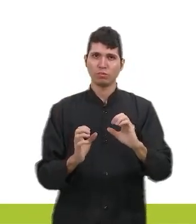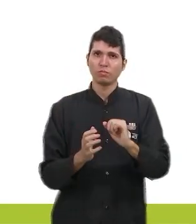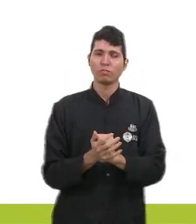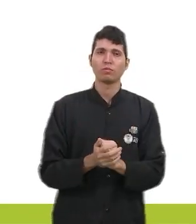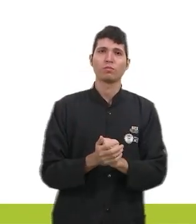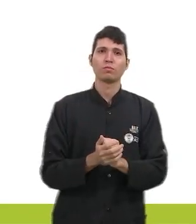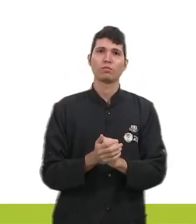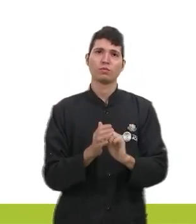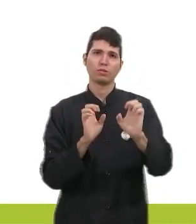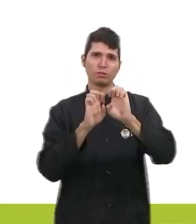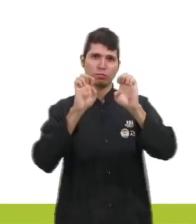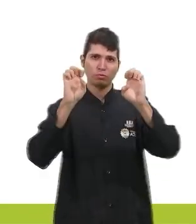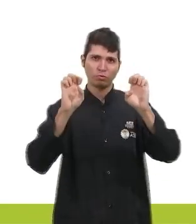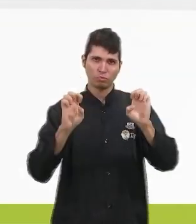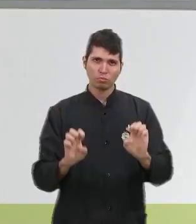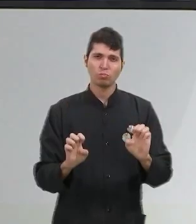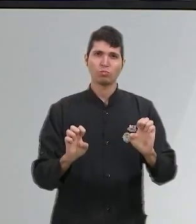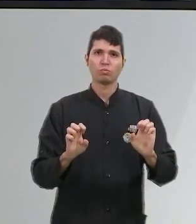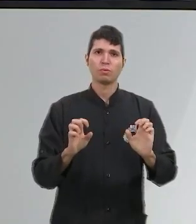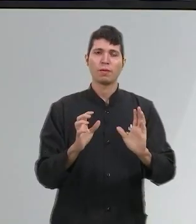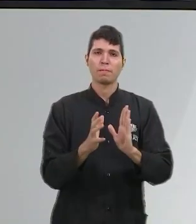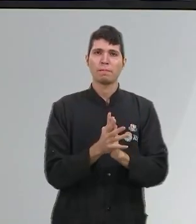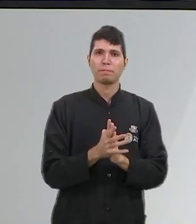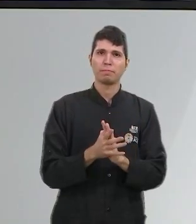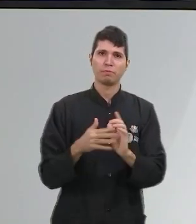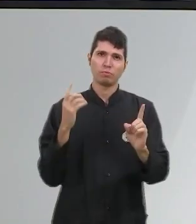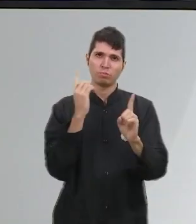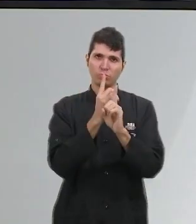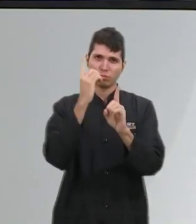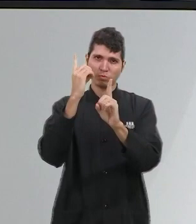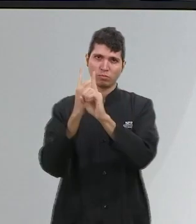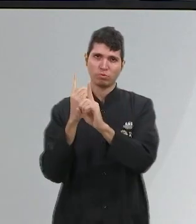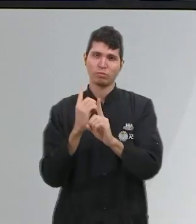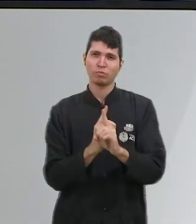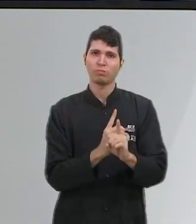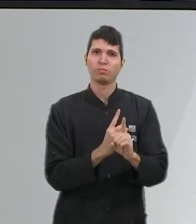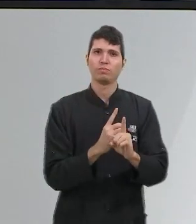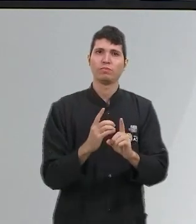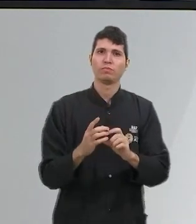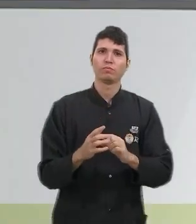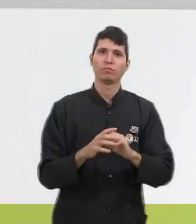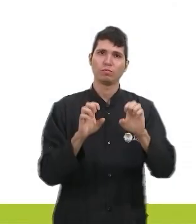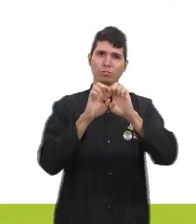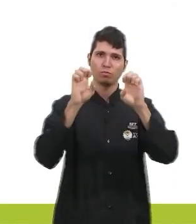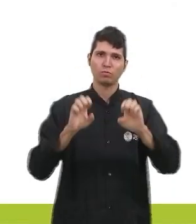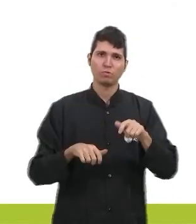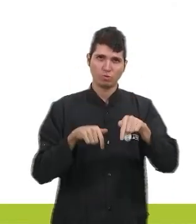formas e maneiras elas podem ser encontradas nas suas estruturas químicas, tá bom?